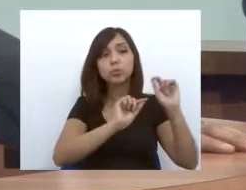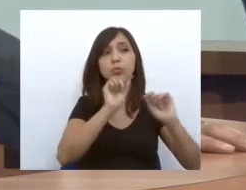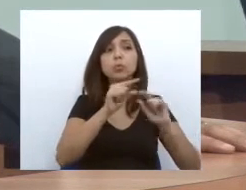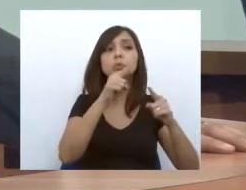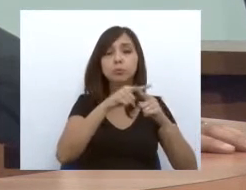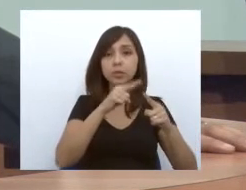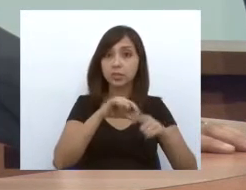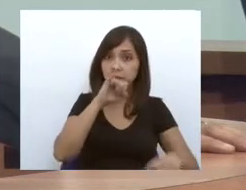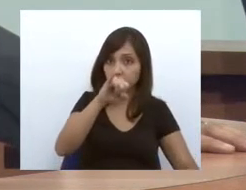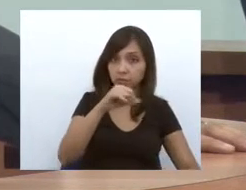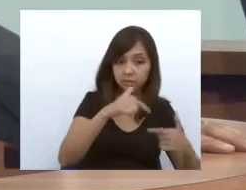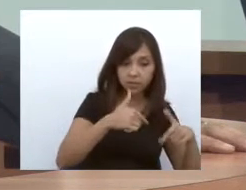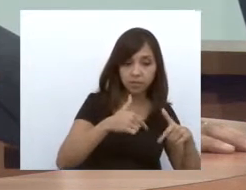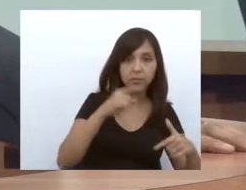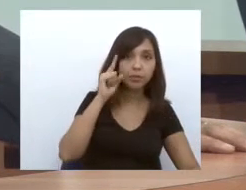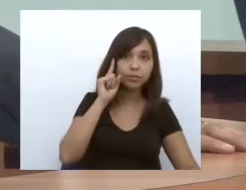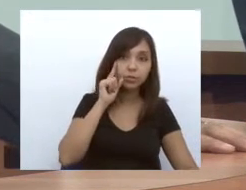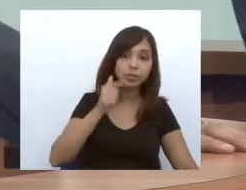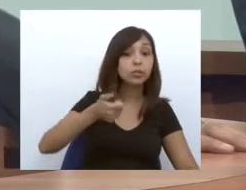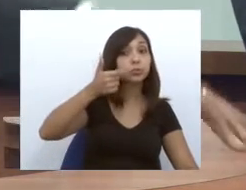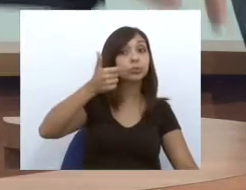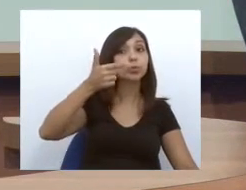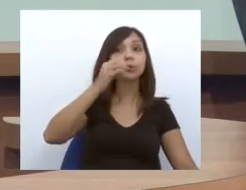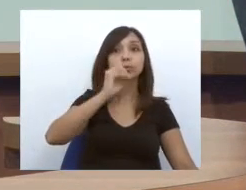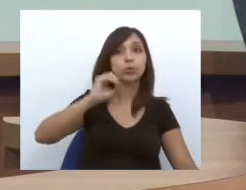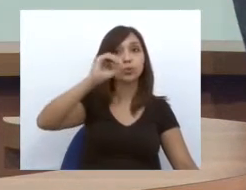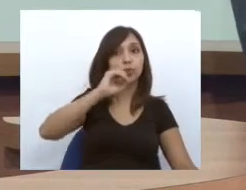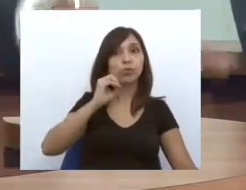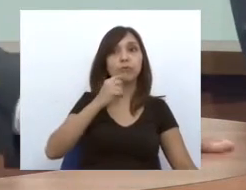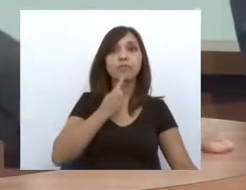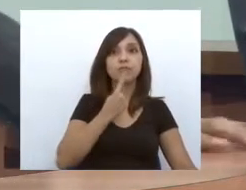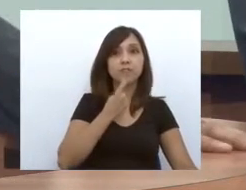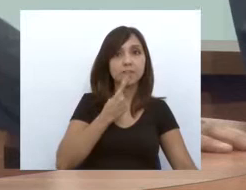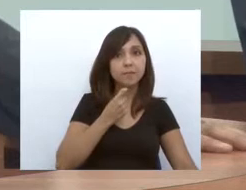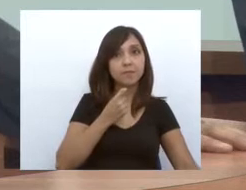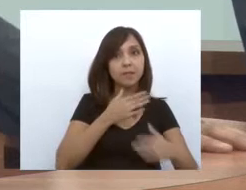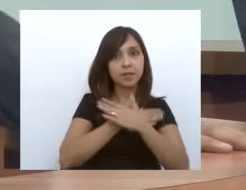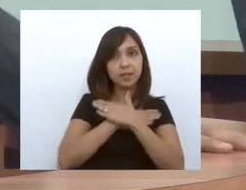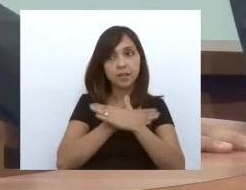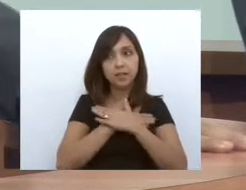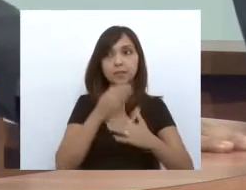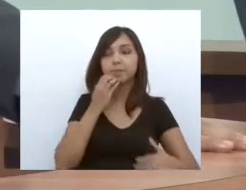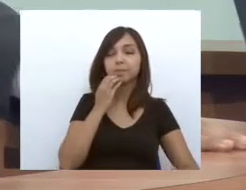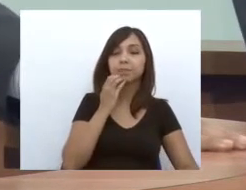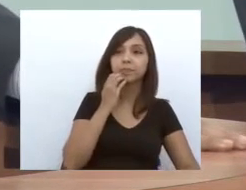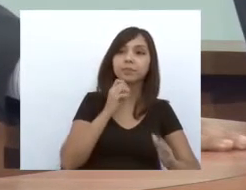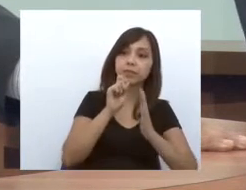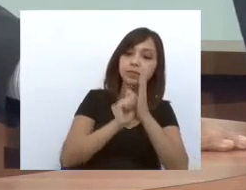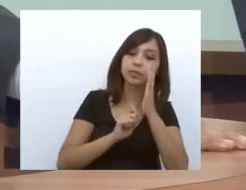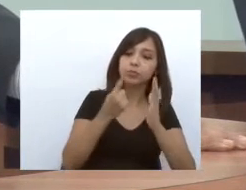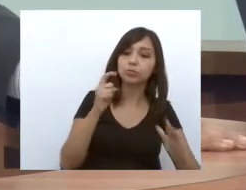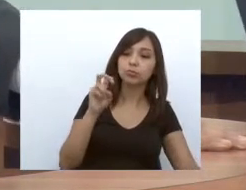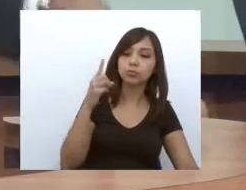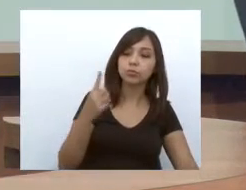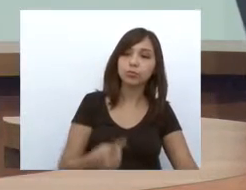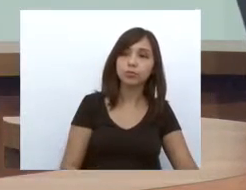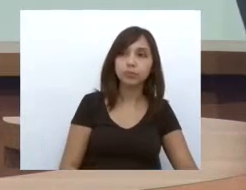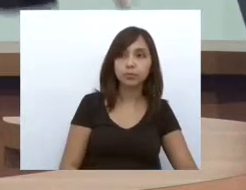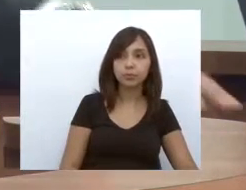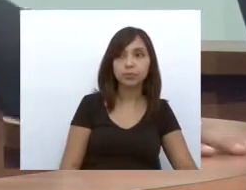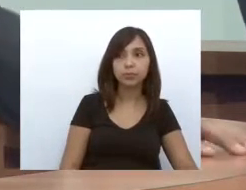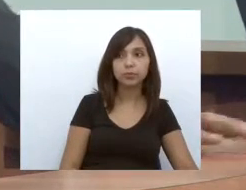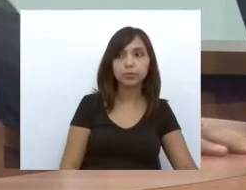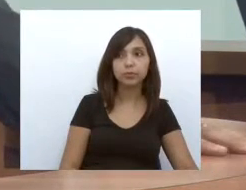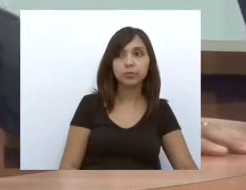você trabalha um dia 12 de outubro, como foi, pelo artigo 5.1, senhor presidente, quando terminar o